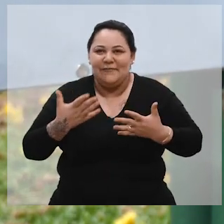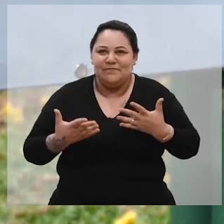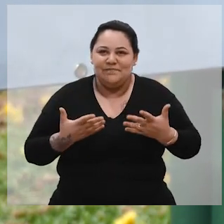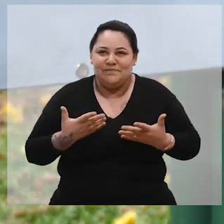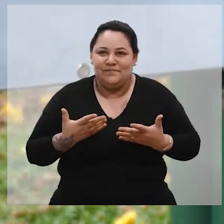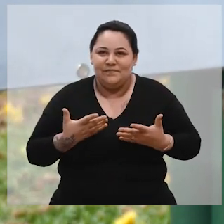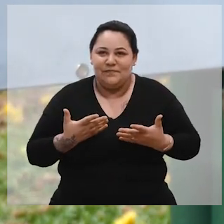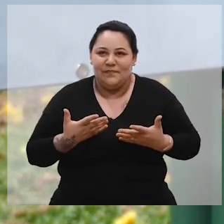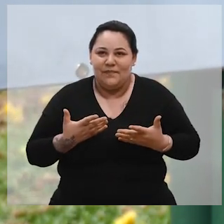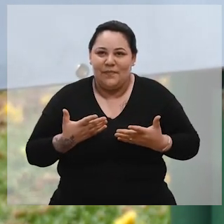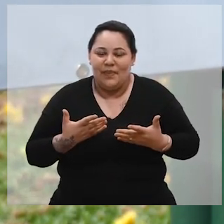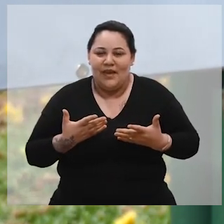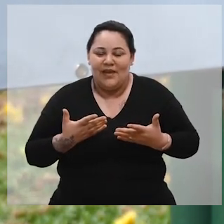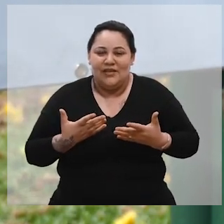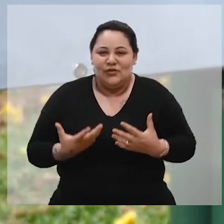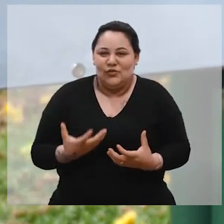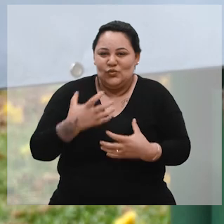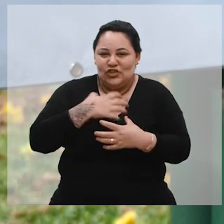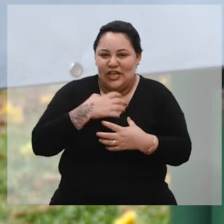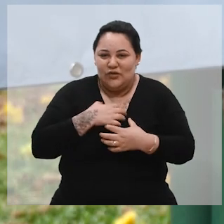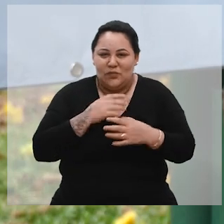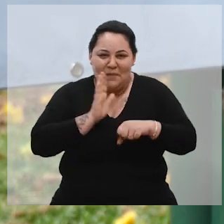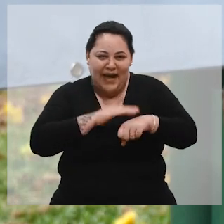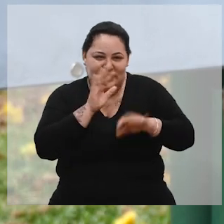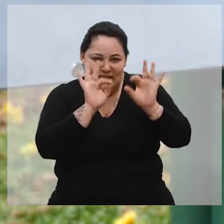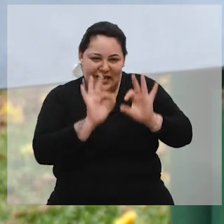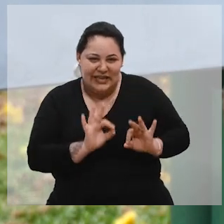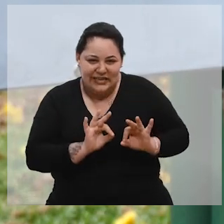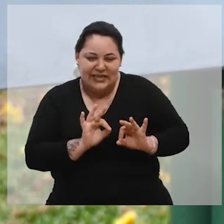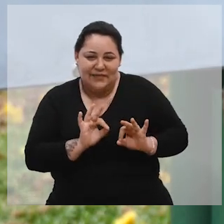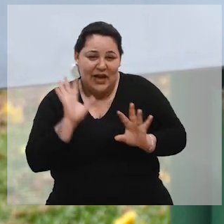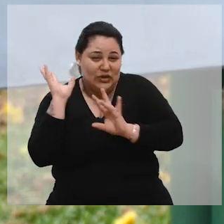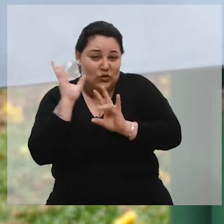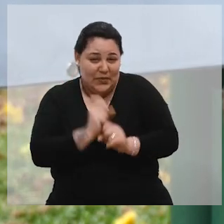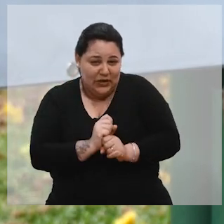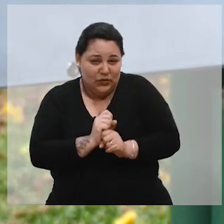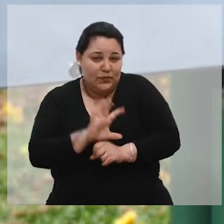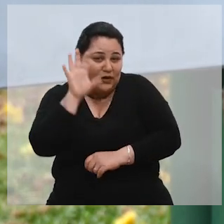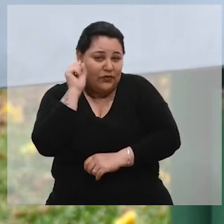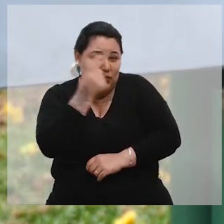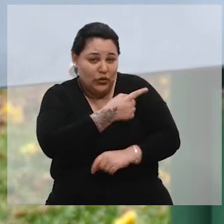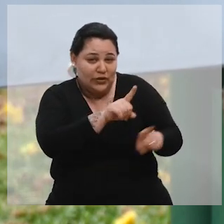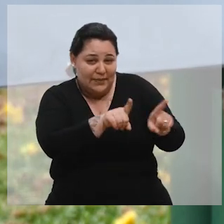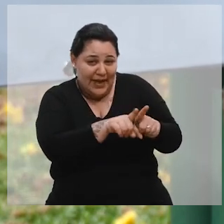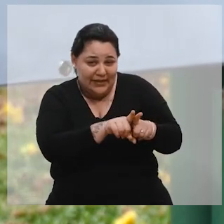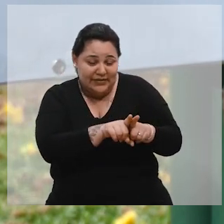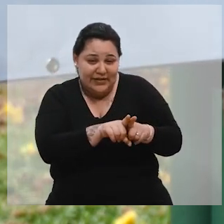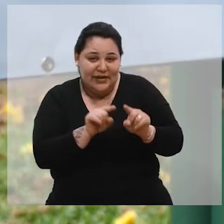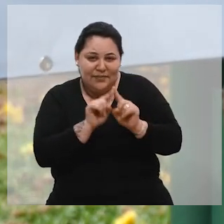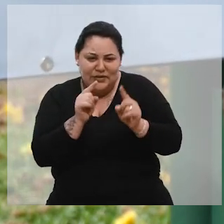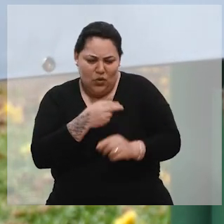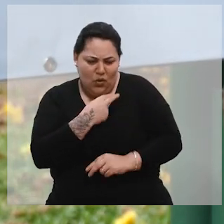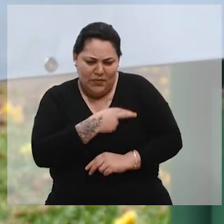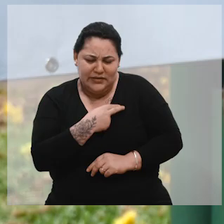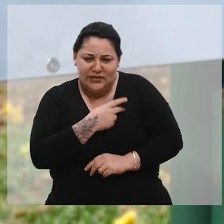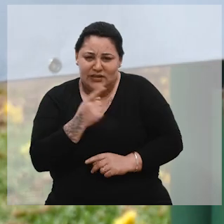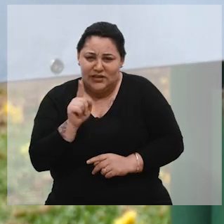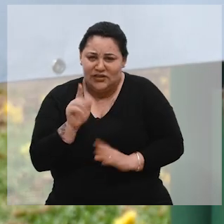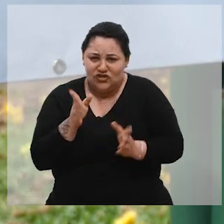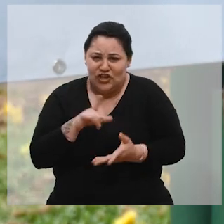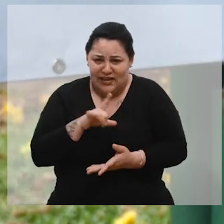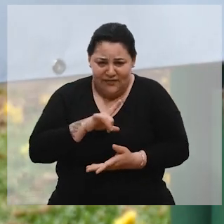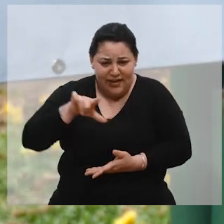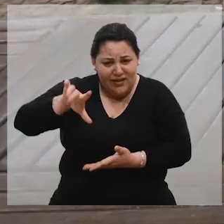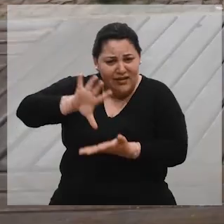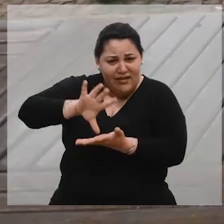tom um pouco manchetado, até para dar conta de ouvirmos o Roger, mas essa proposta do romance, e que nós já tivemos aqui entre a própria